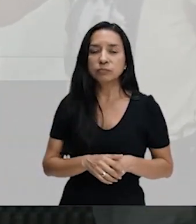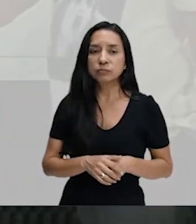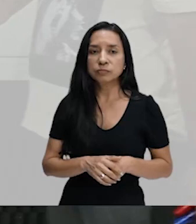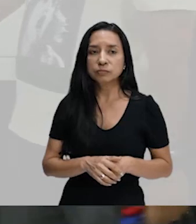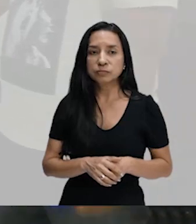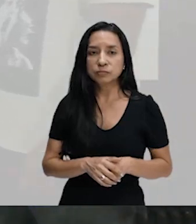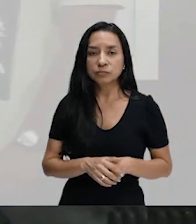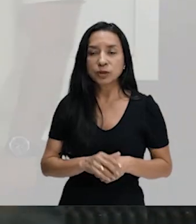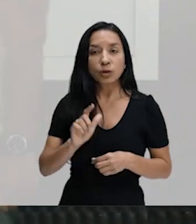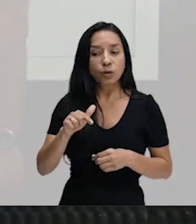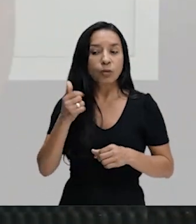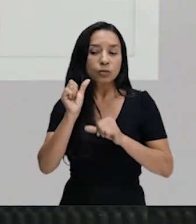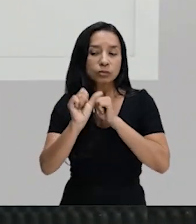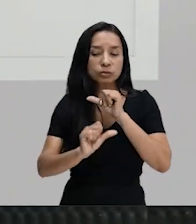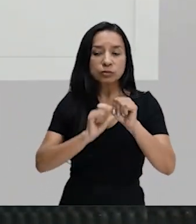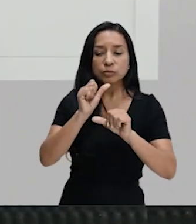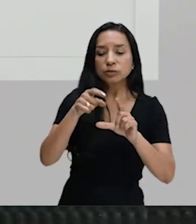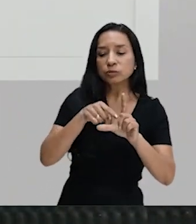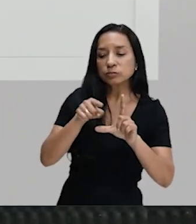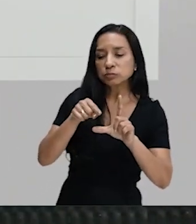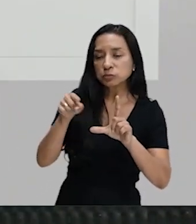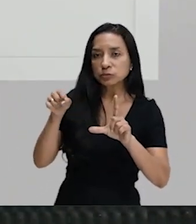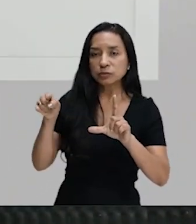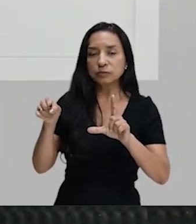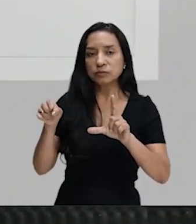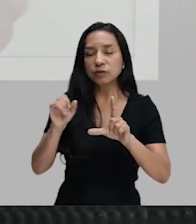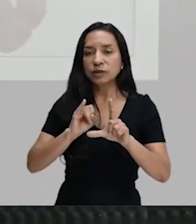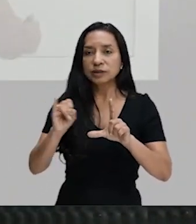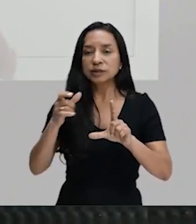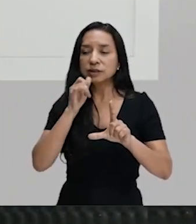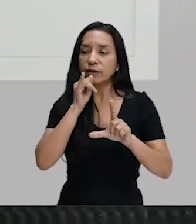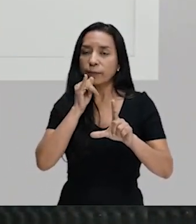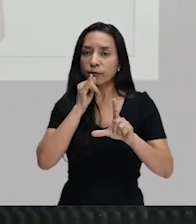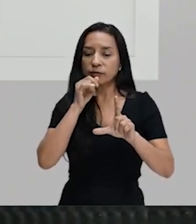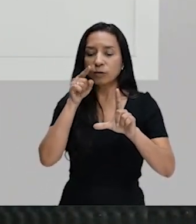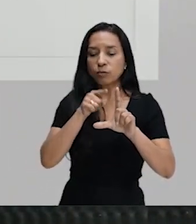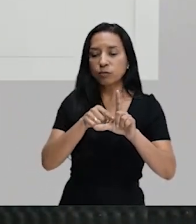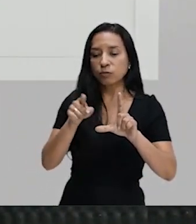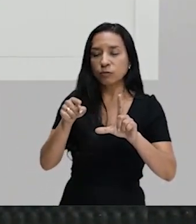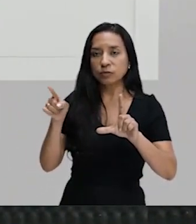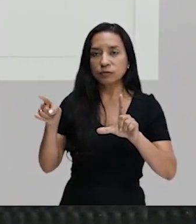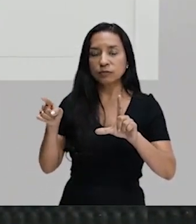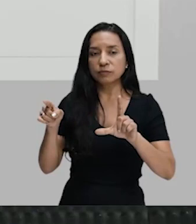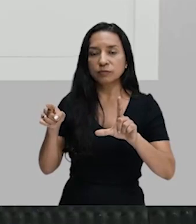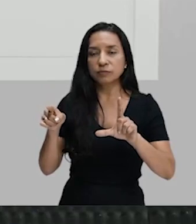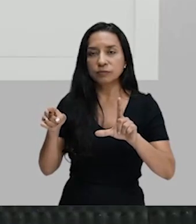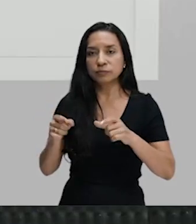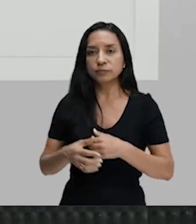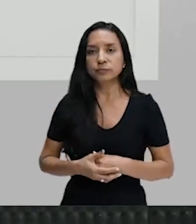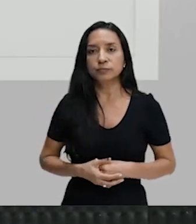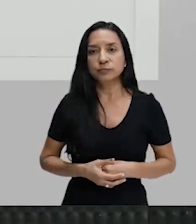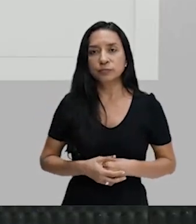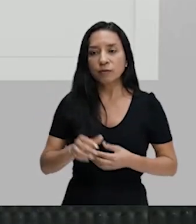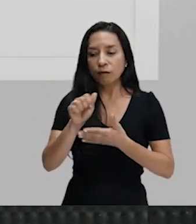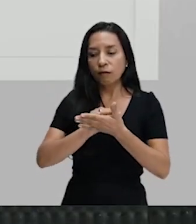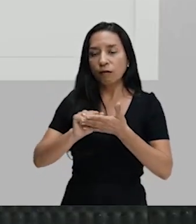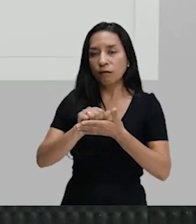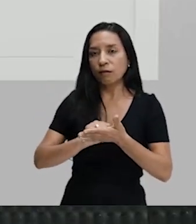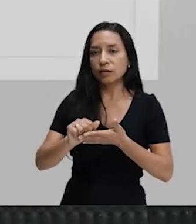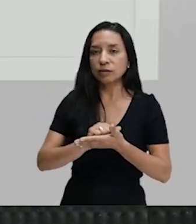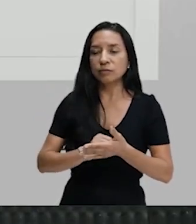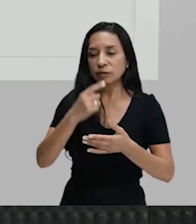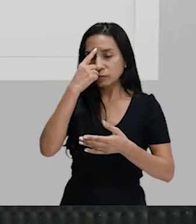transformações dentro do gráfico. Tá ok? Se nós tivermos aqui um gráfico, vou fazer desse lado, vou apagar aqui essa figura para ficar